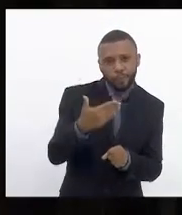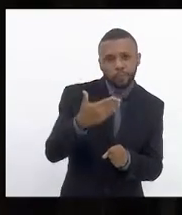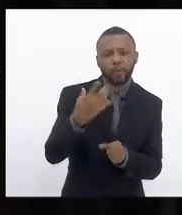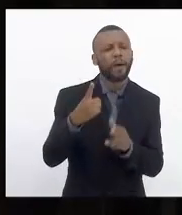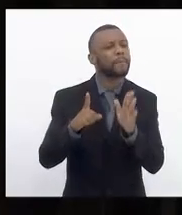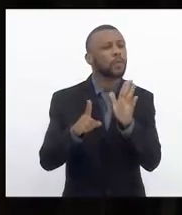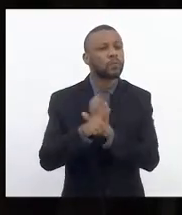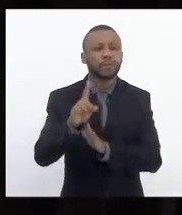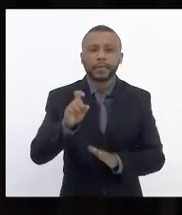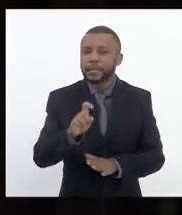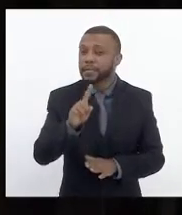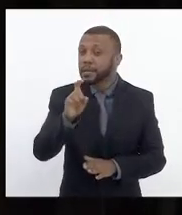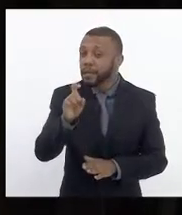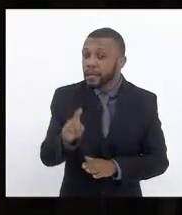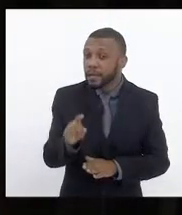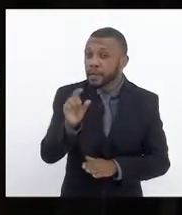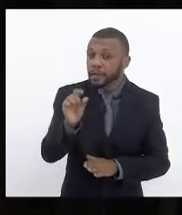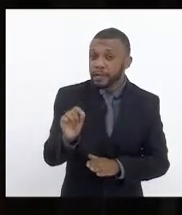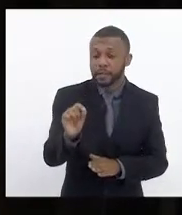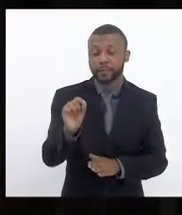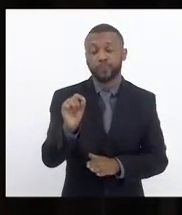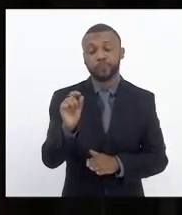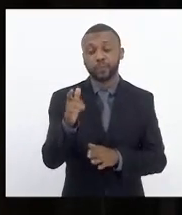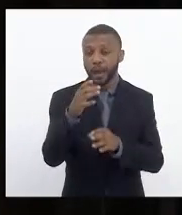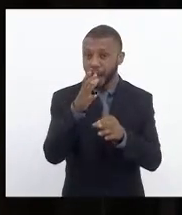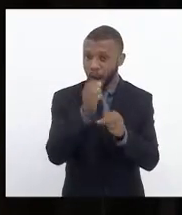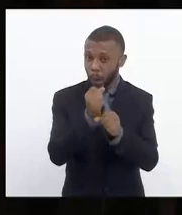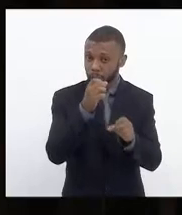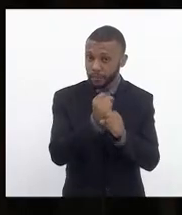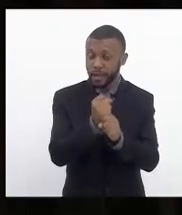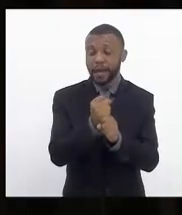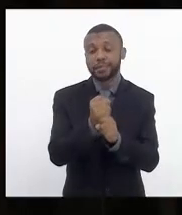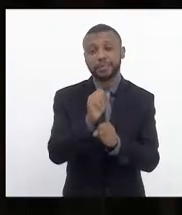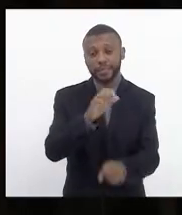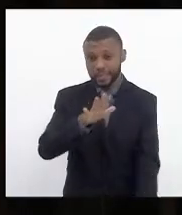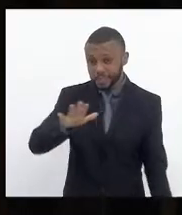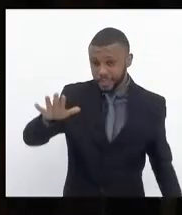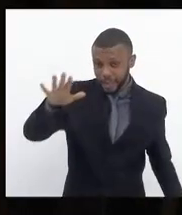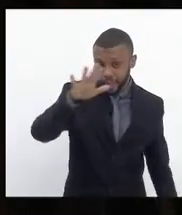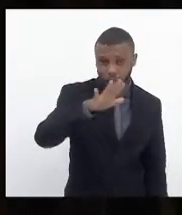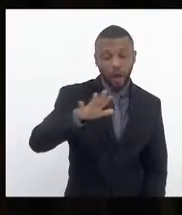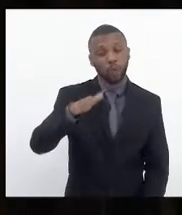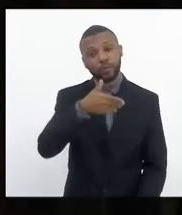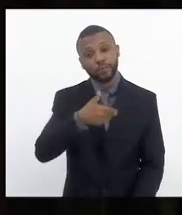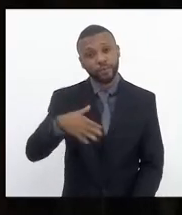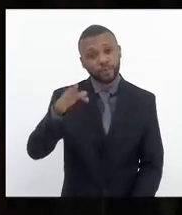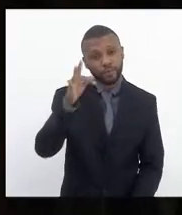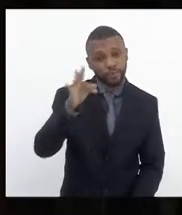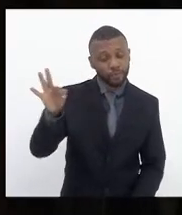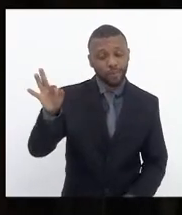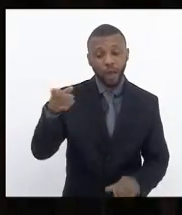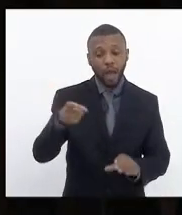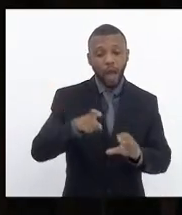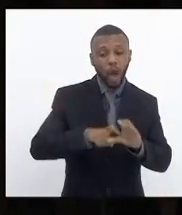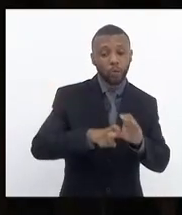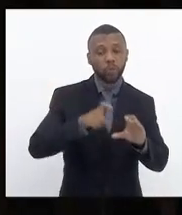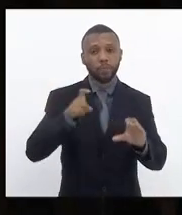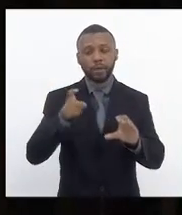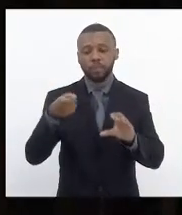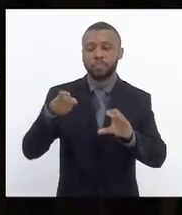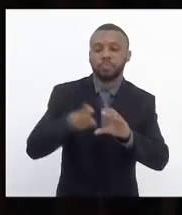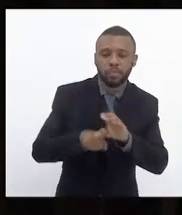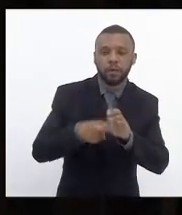senhores exercícios exercido pela contabilidade Geral da União perda de autonomia